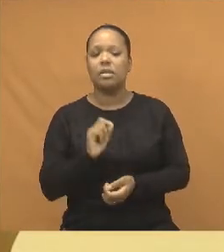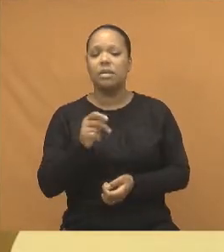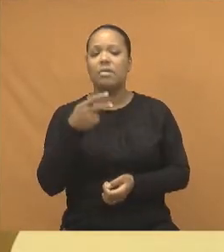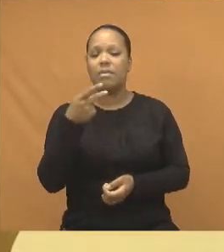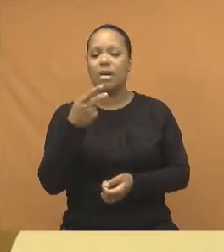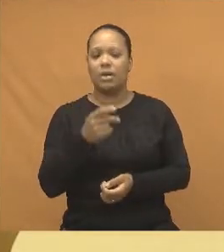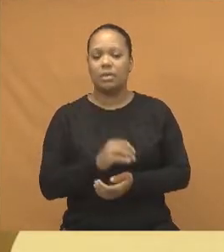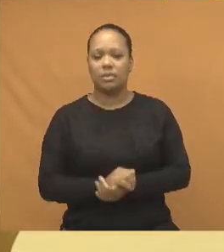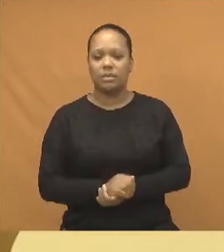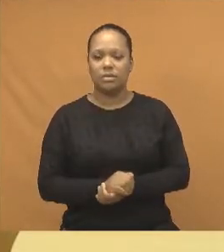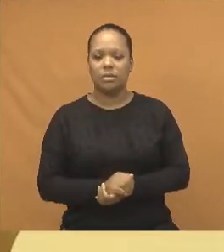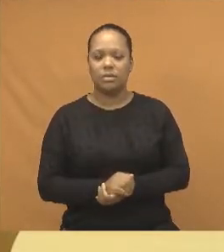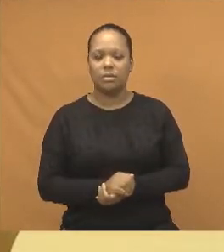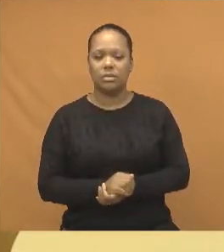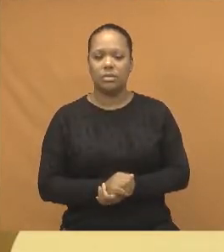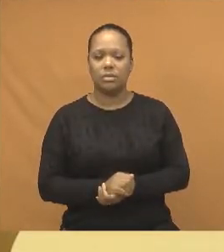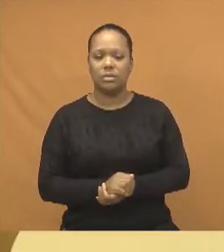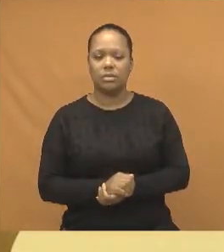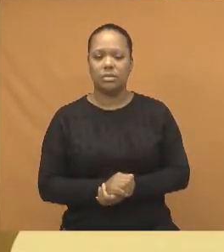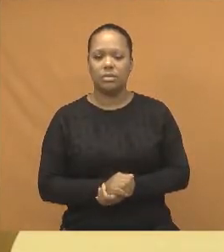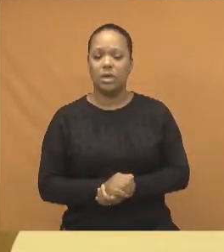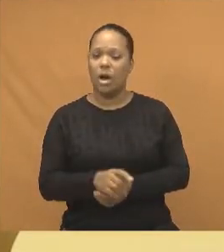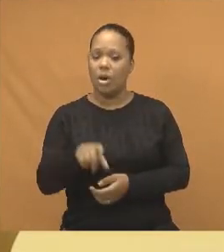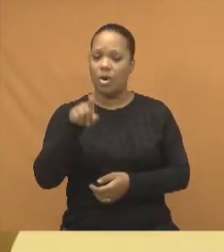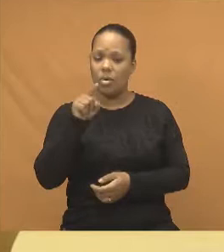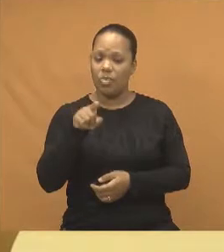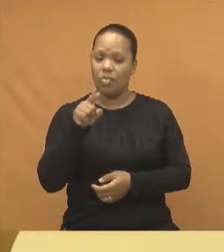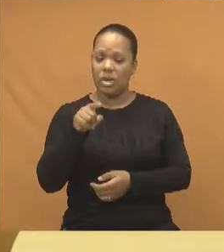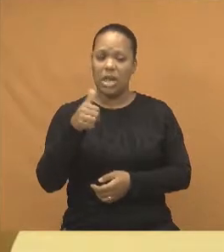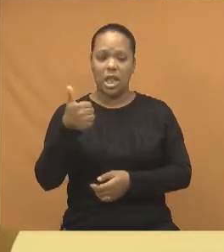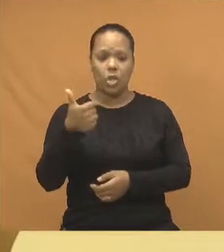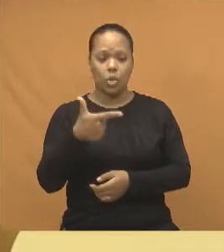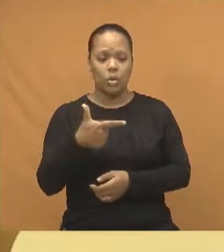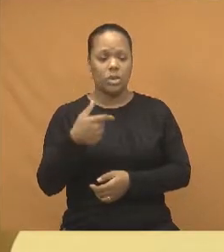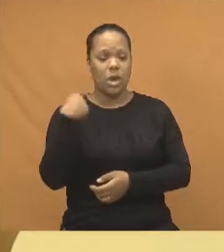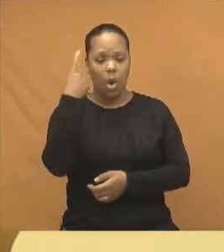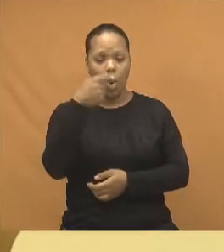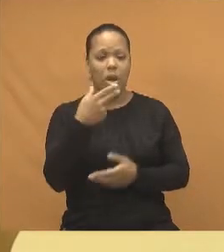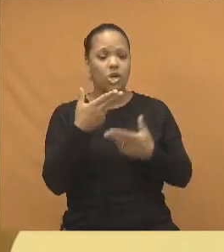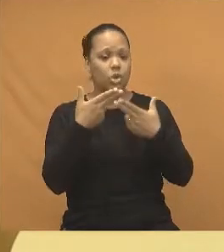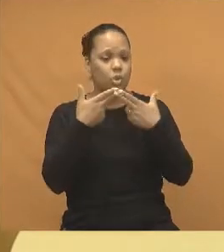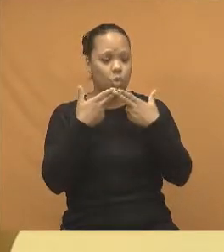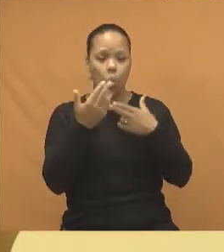falam? Olha, você tem que ficar 12 horas em jejum.